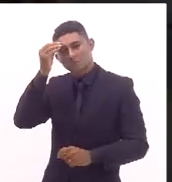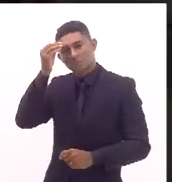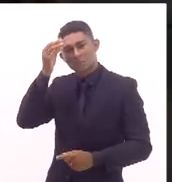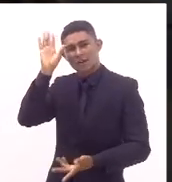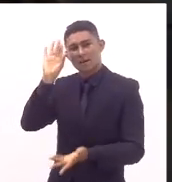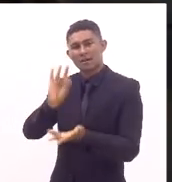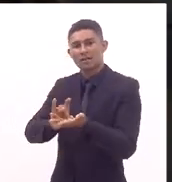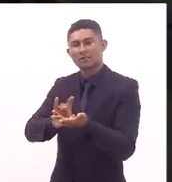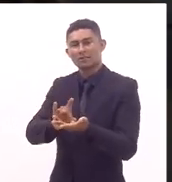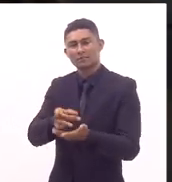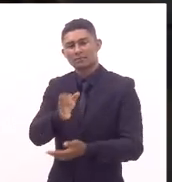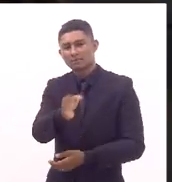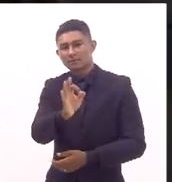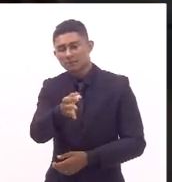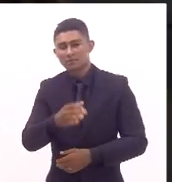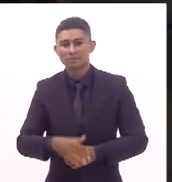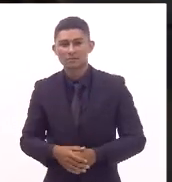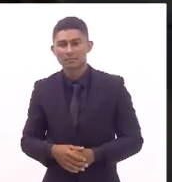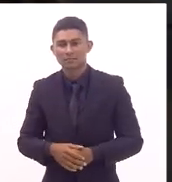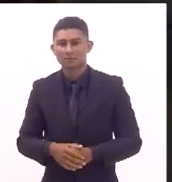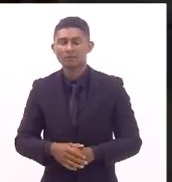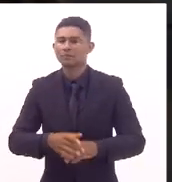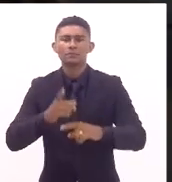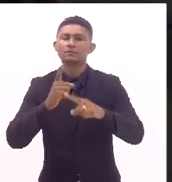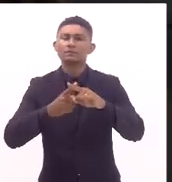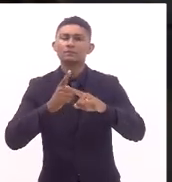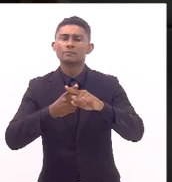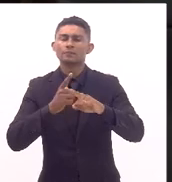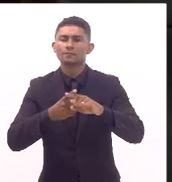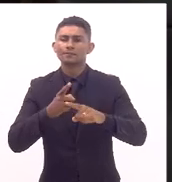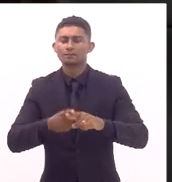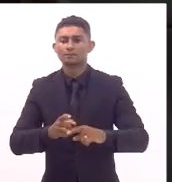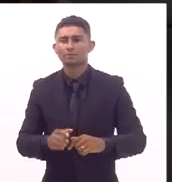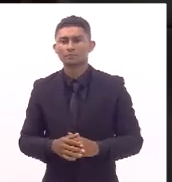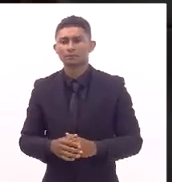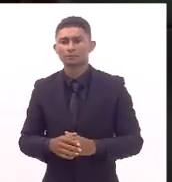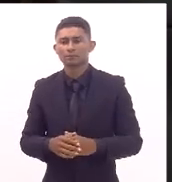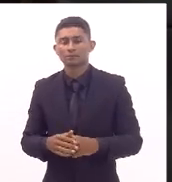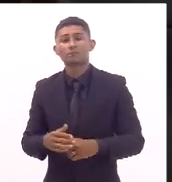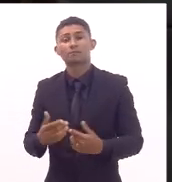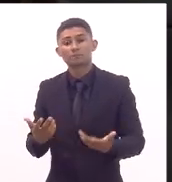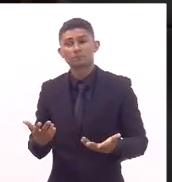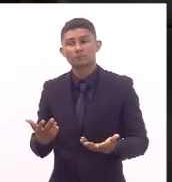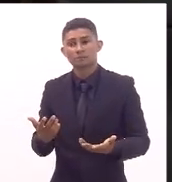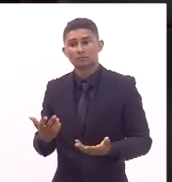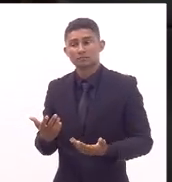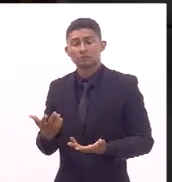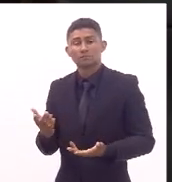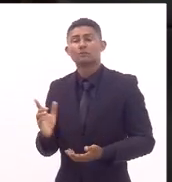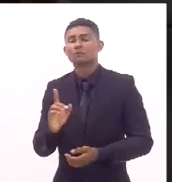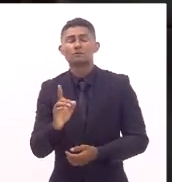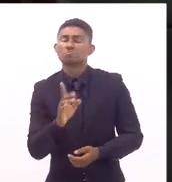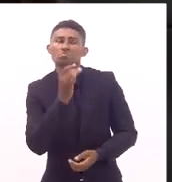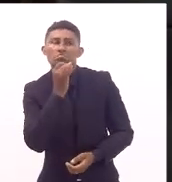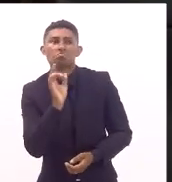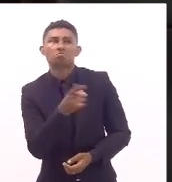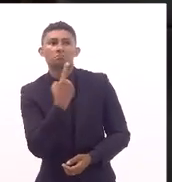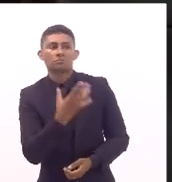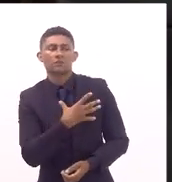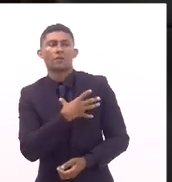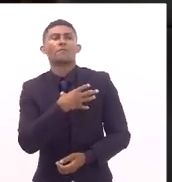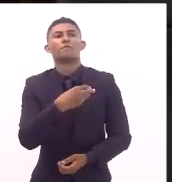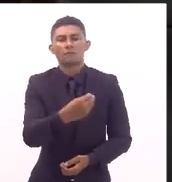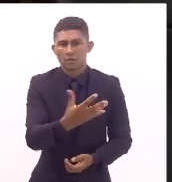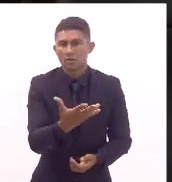mesmo o meu sobrinho porque a gente tem filhos a gente tem